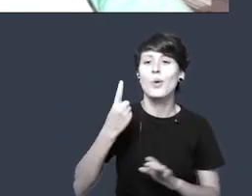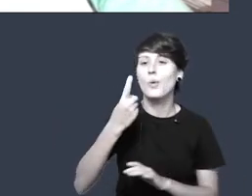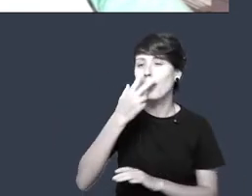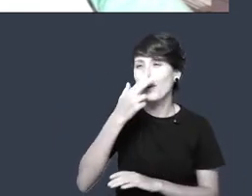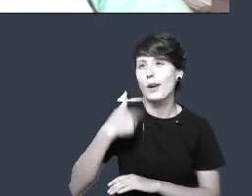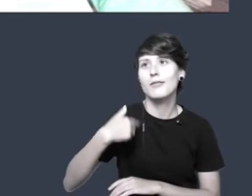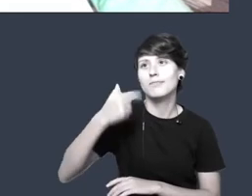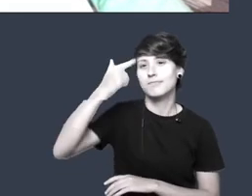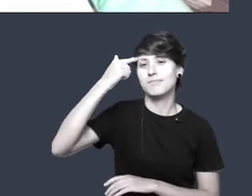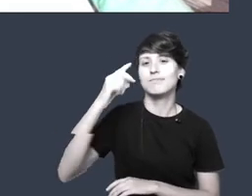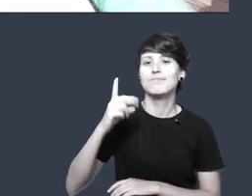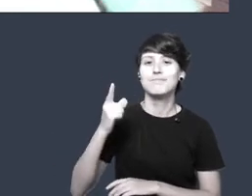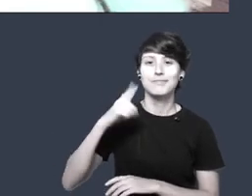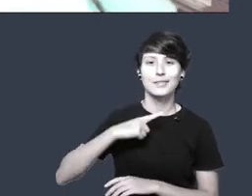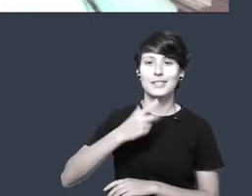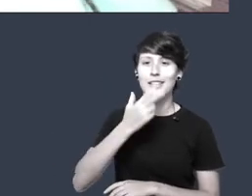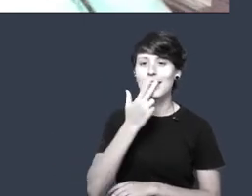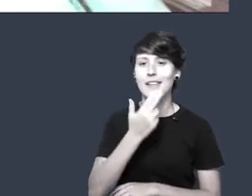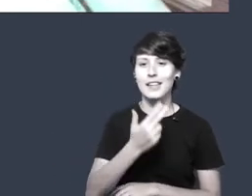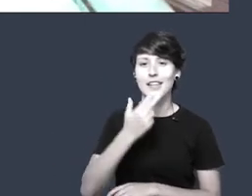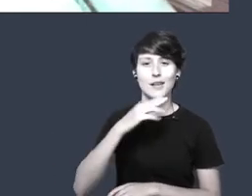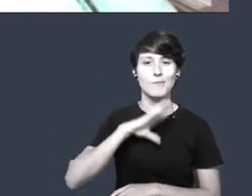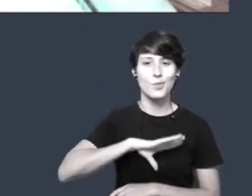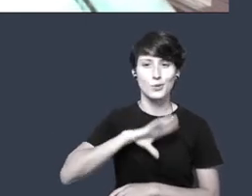cabeça, que eles até têm em português, se chama